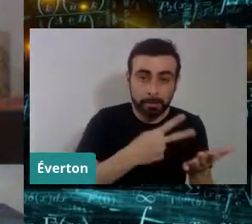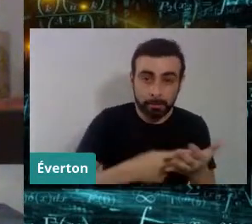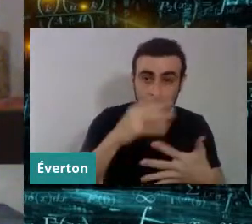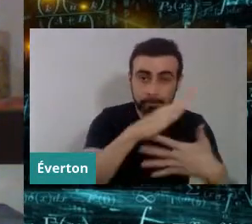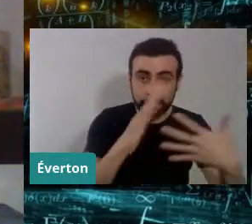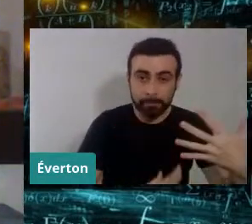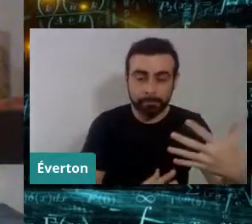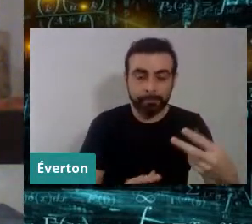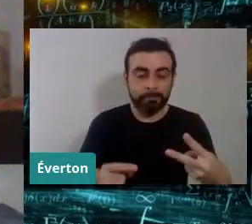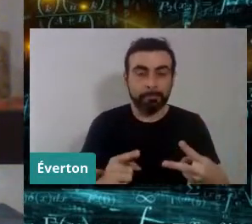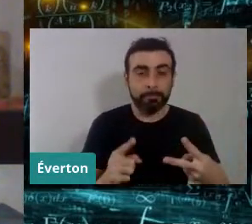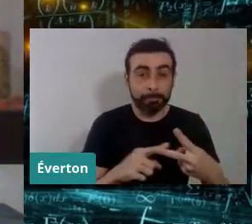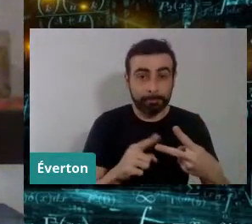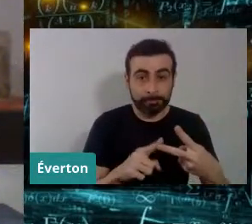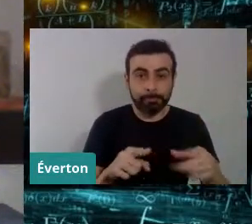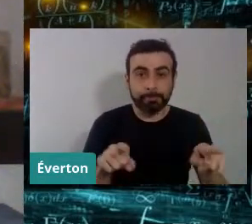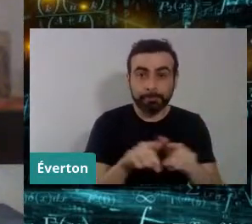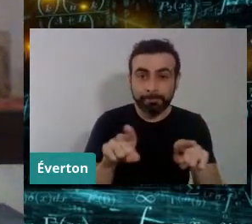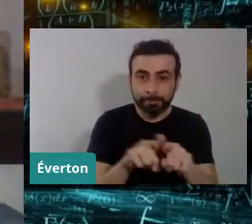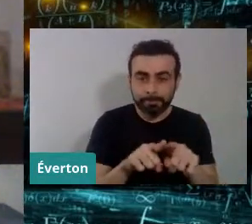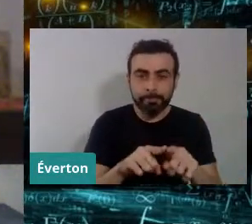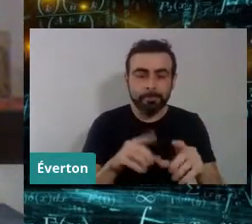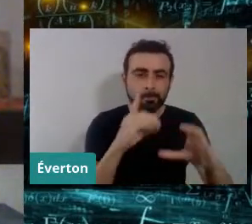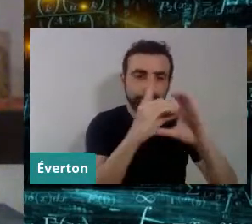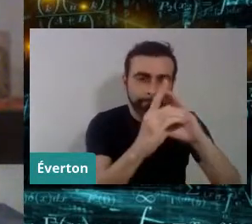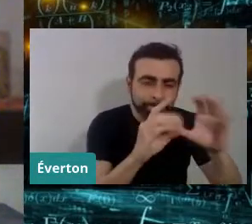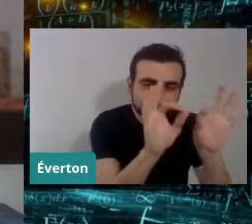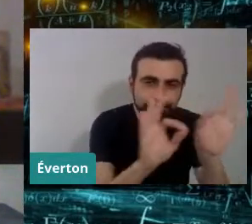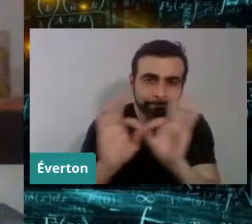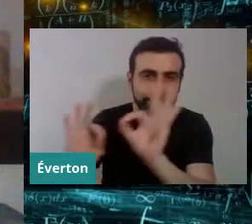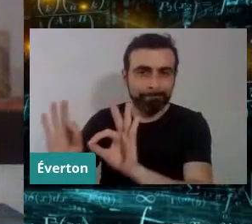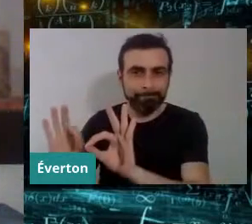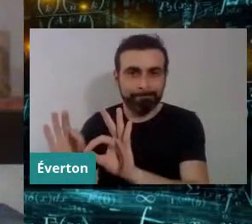Libras. Também agradecemos a comissão organizadora,